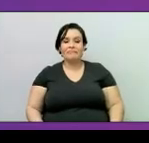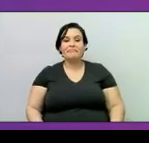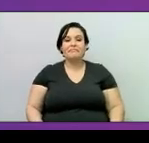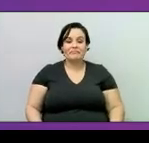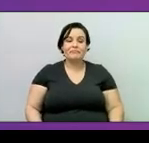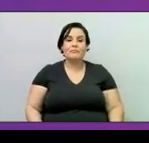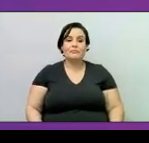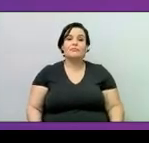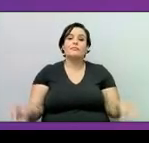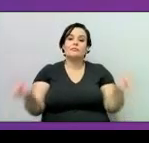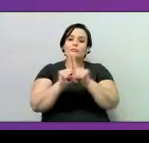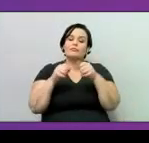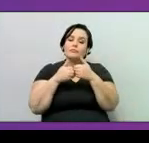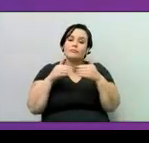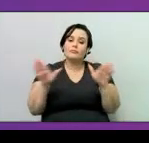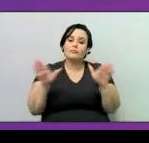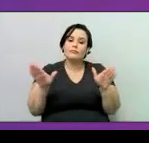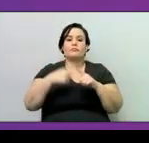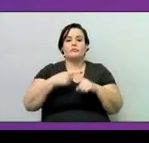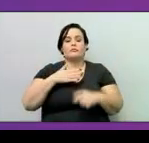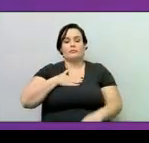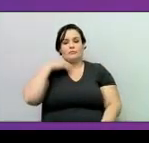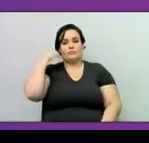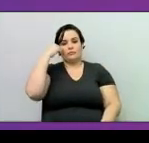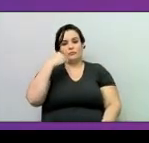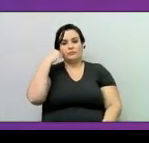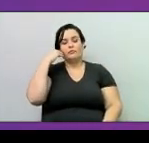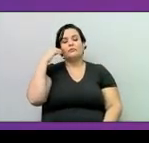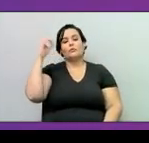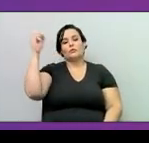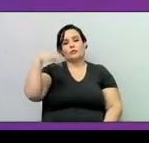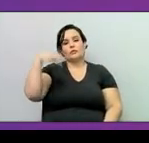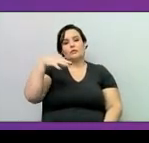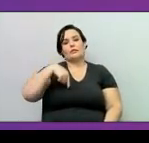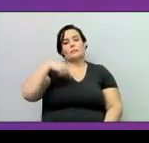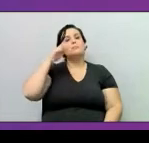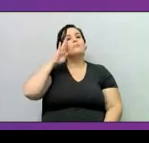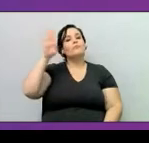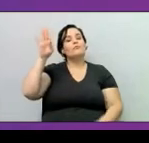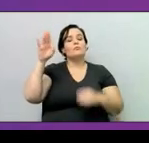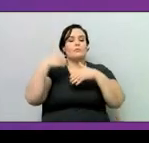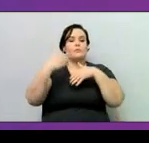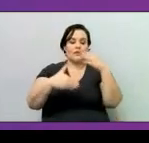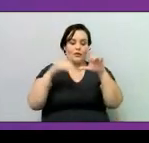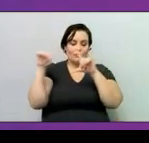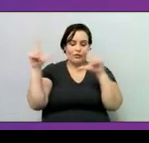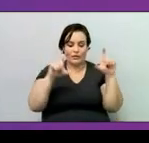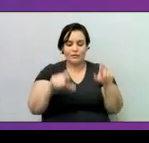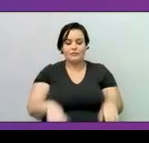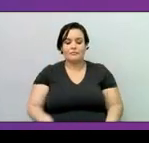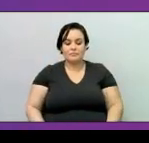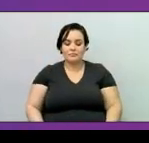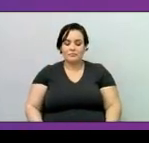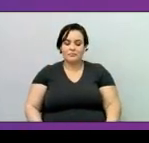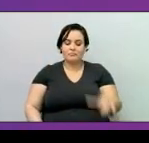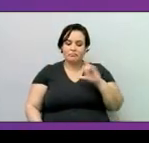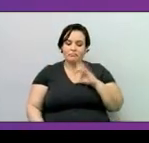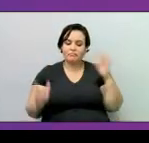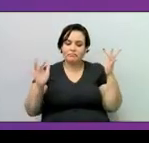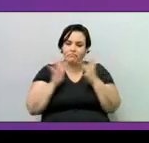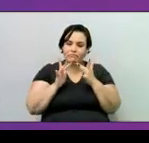na minha experiência com esse elemento Luz como Matriz do processo fotográfico Ela me colocou em contato com o universo